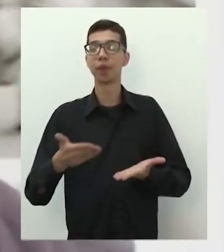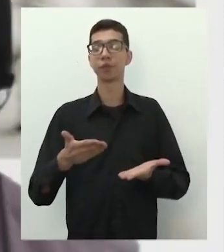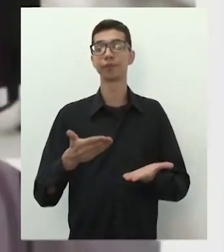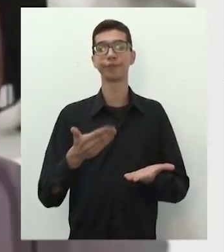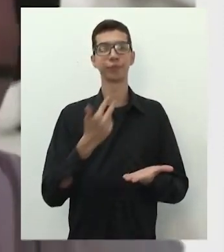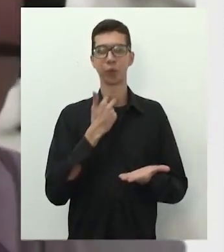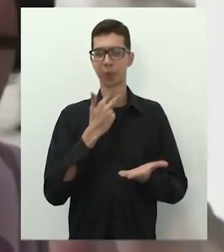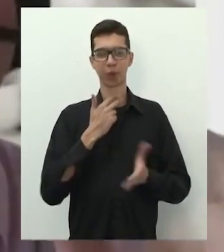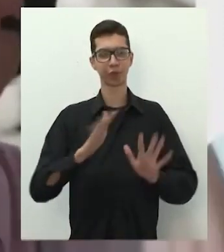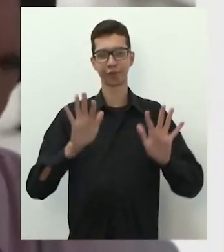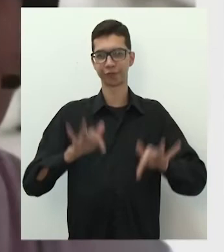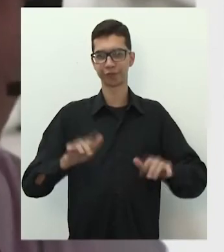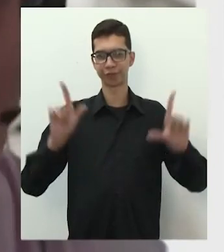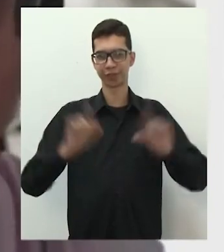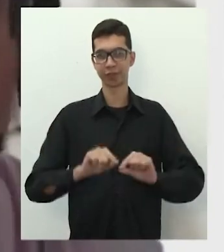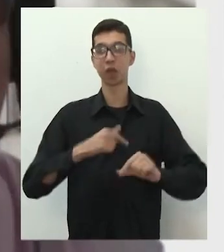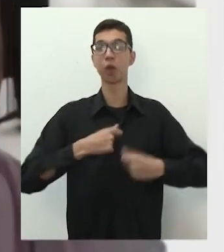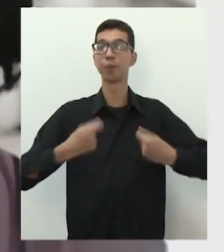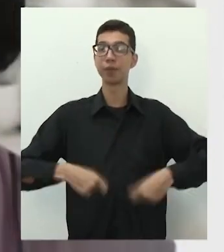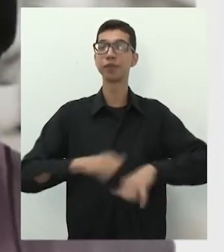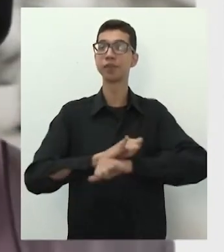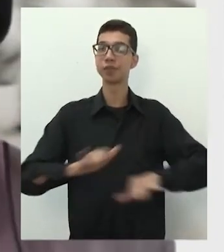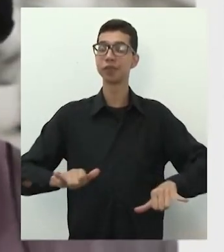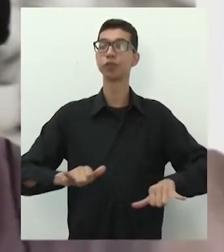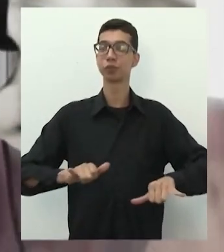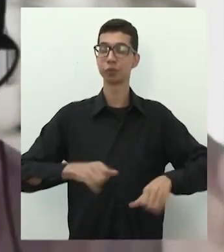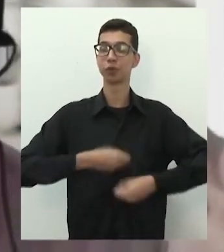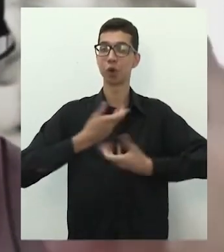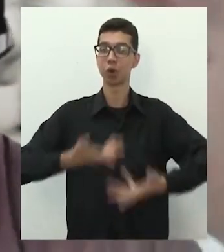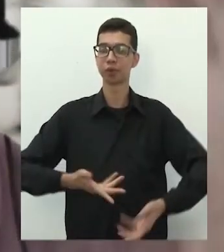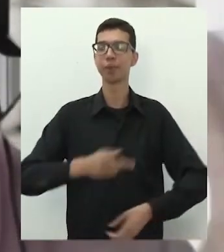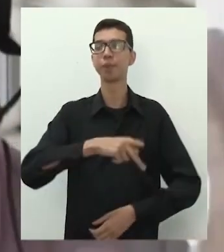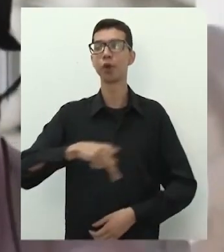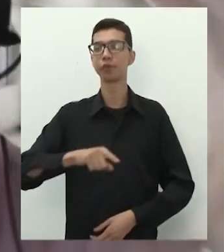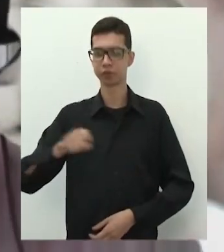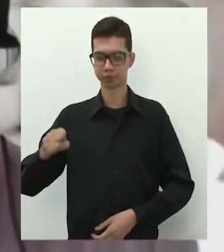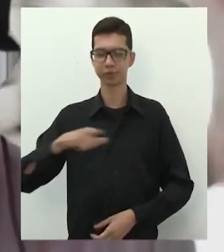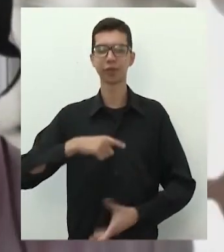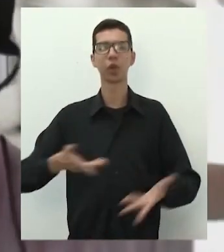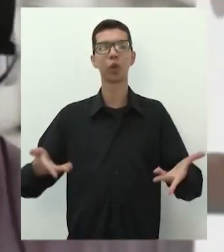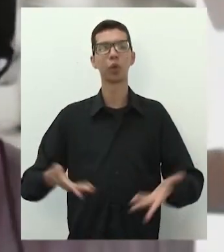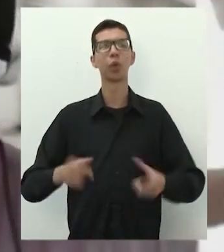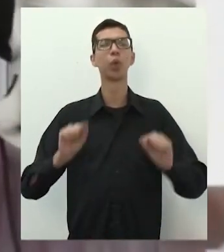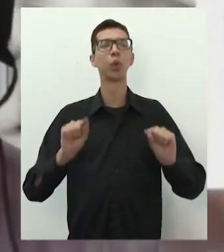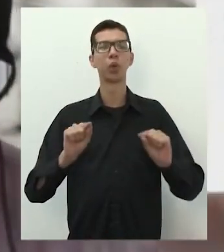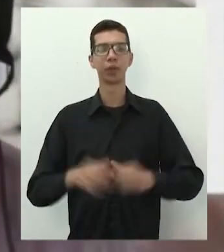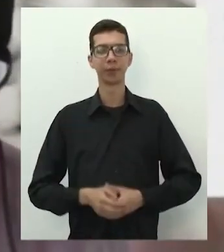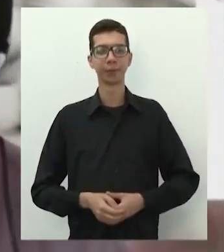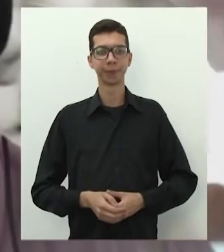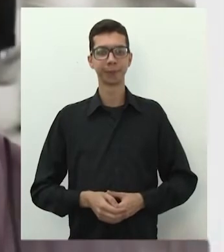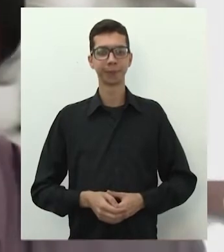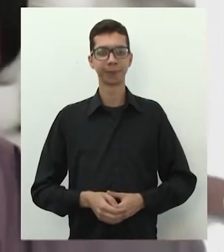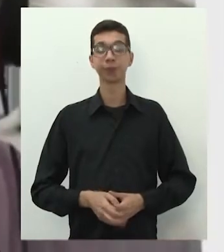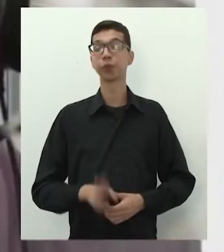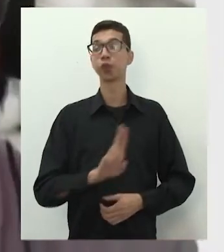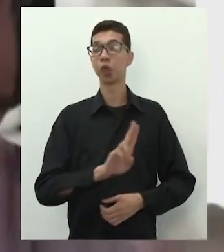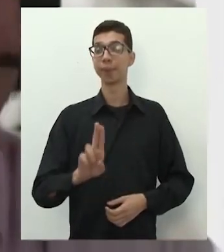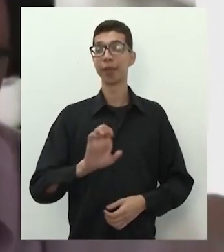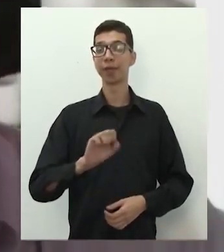eles preferem manter essa relação apenas no mundo virtual, né? Não tem se dedicado a trazer, às vezes, isso